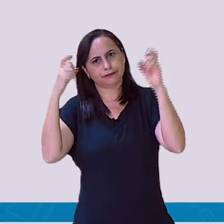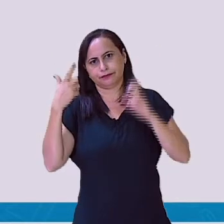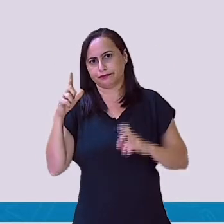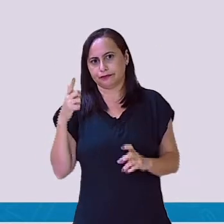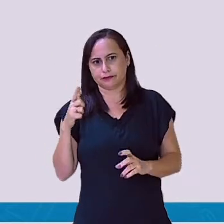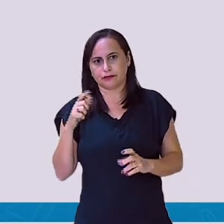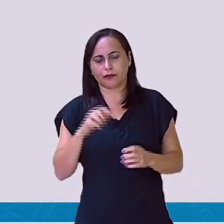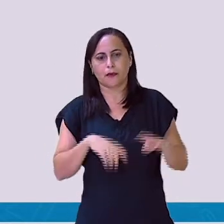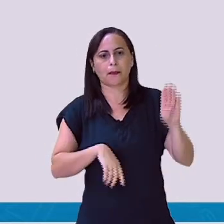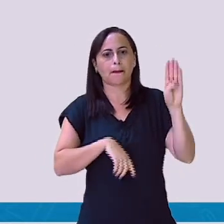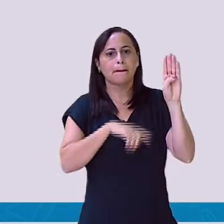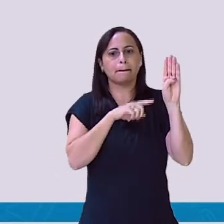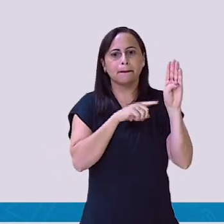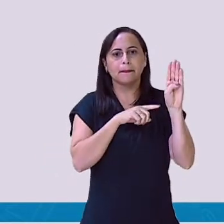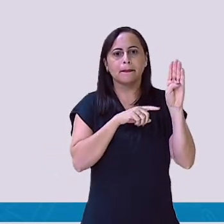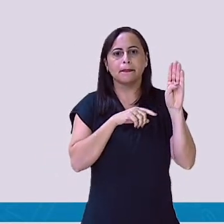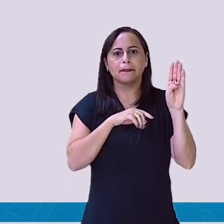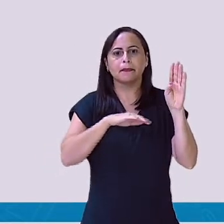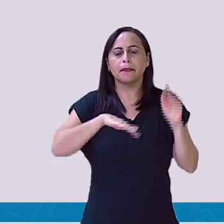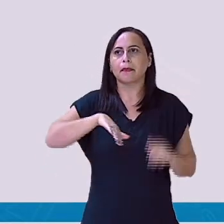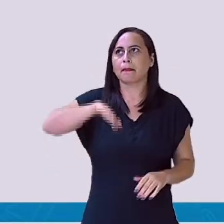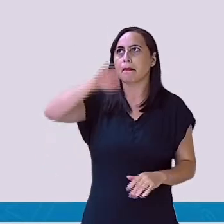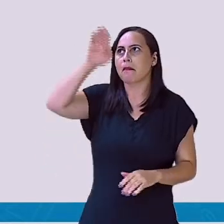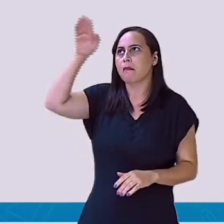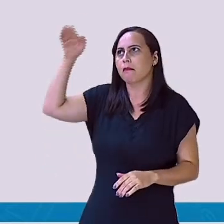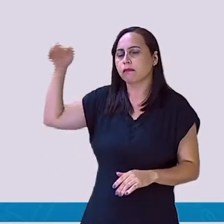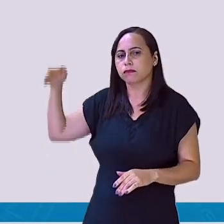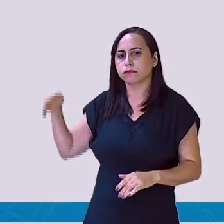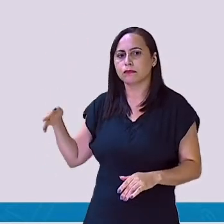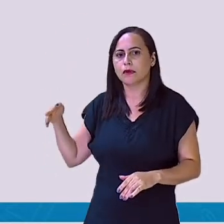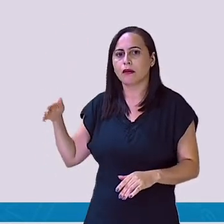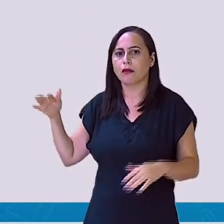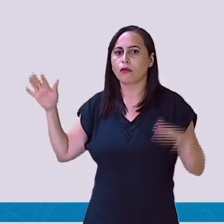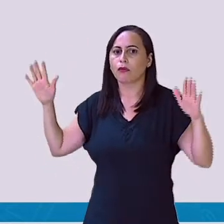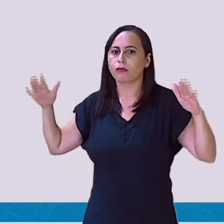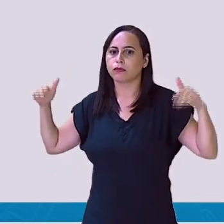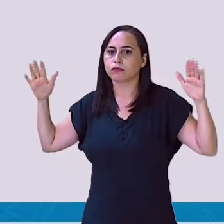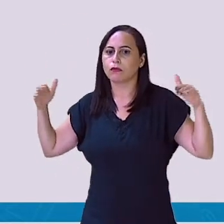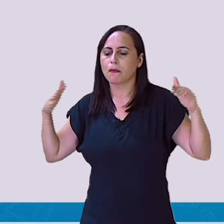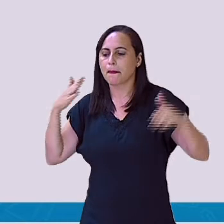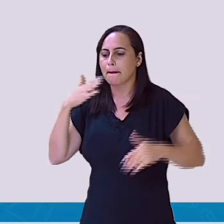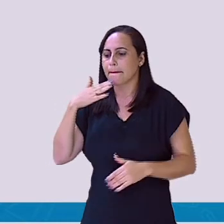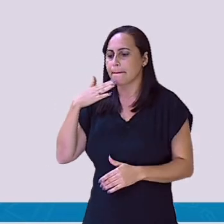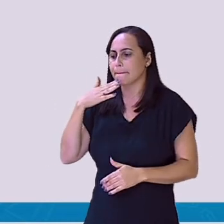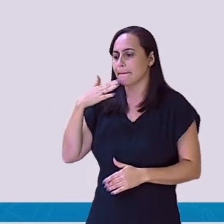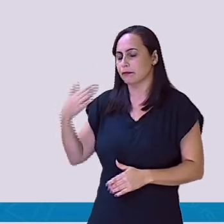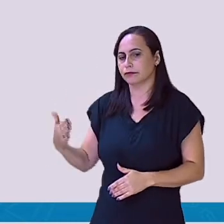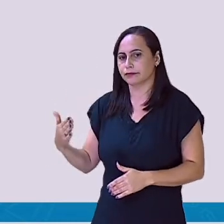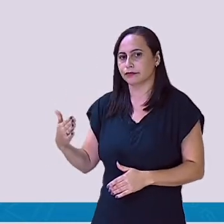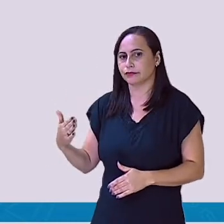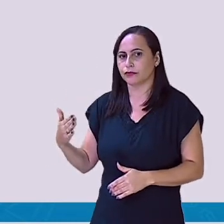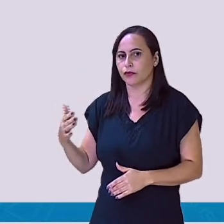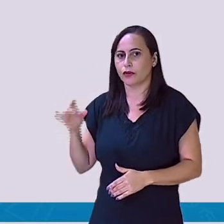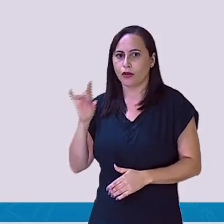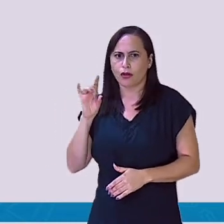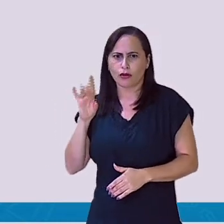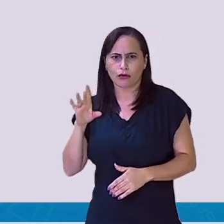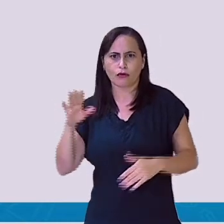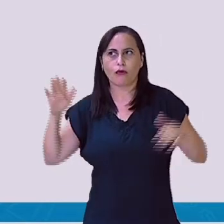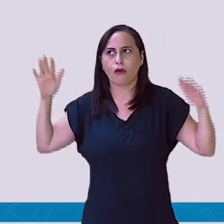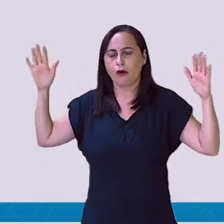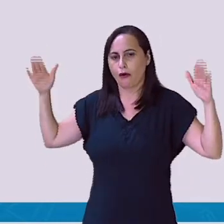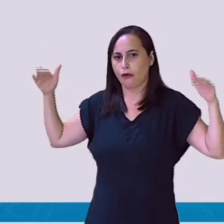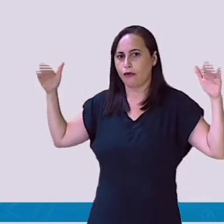Letra B, barranco, voou, pedido. Nós temos encontro vocálico somente na palavra